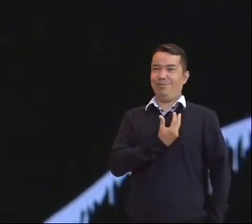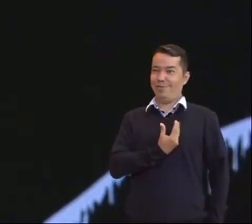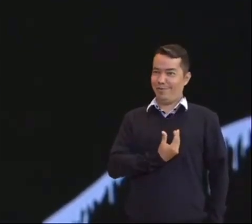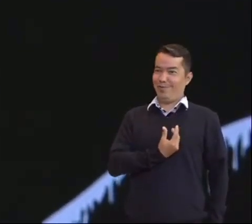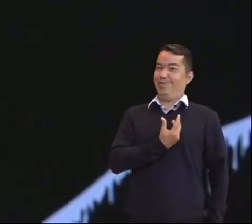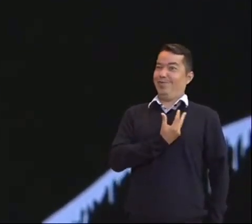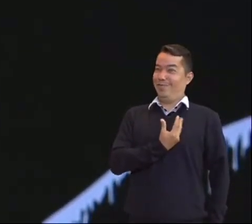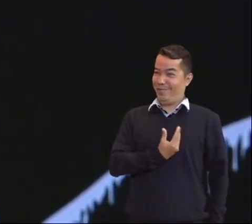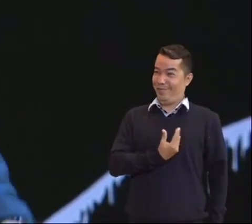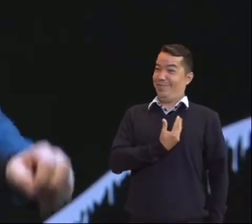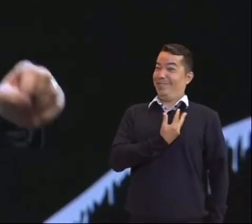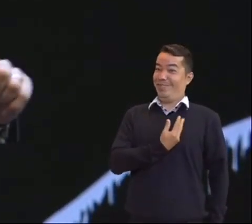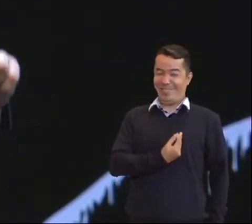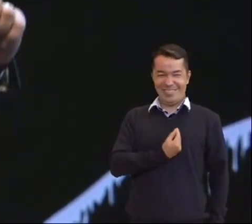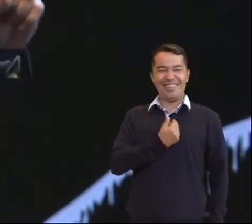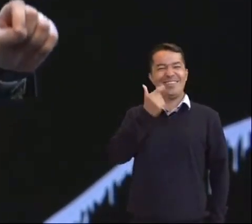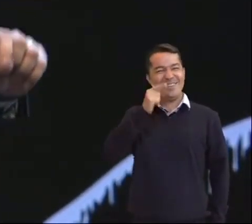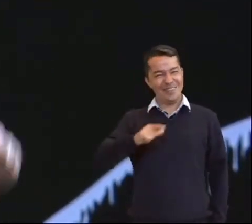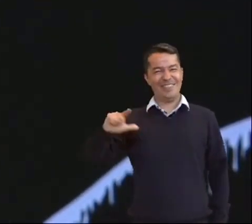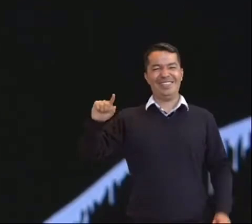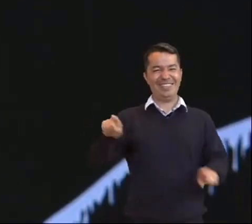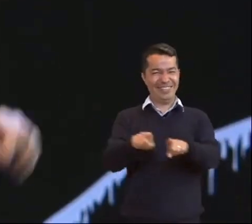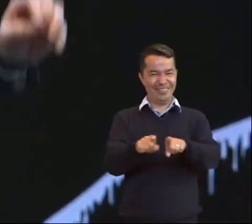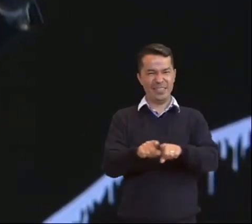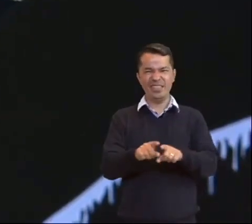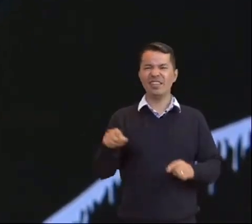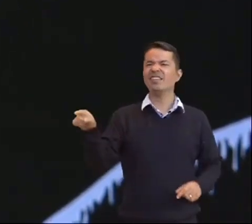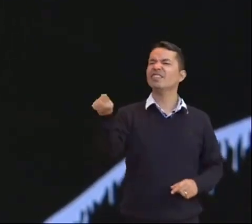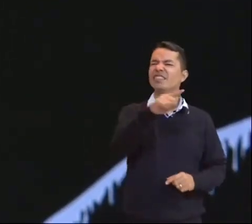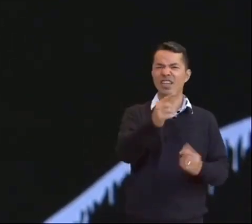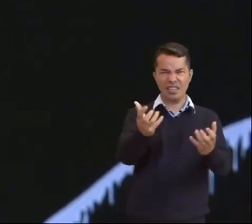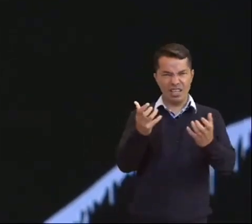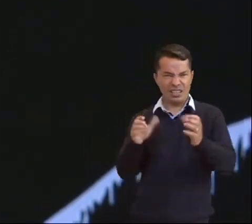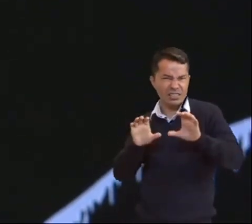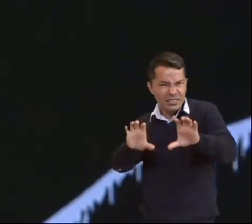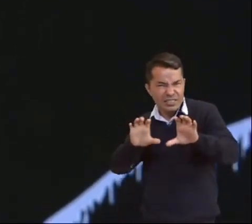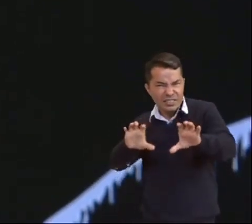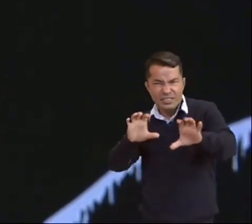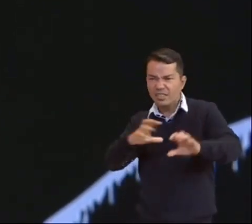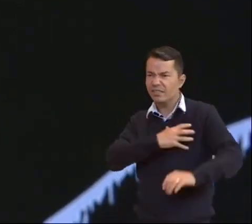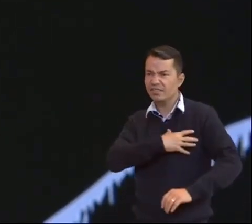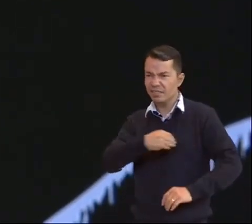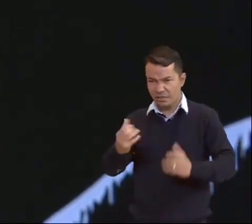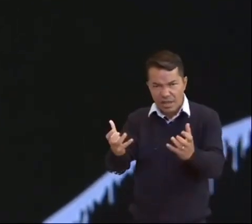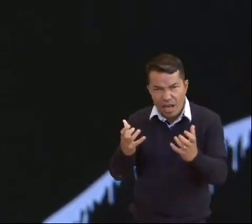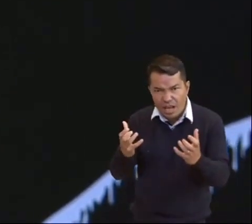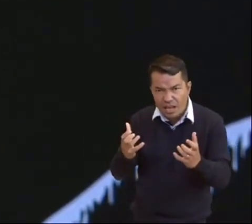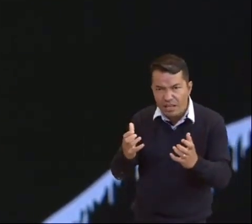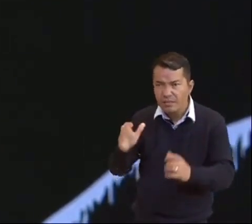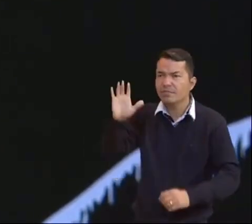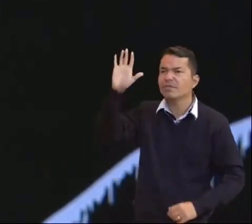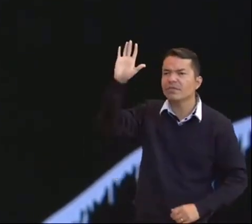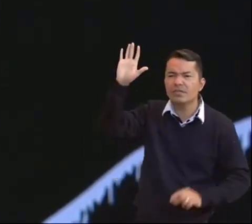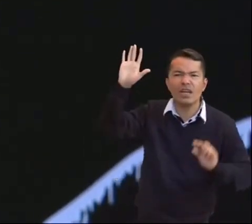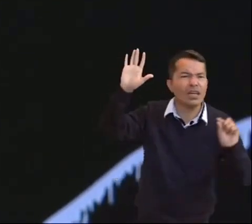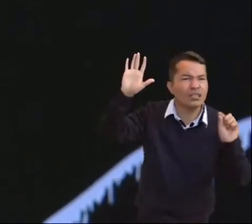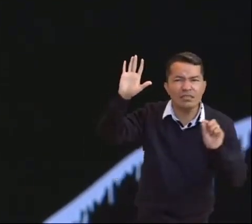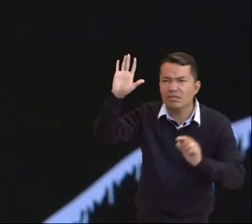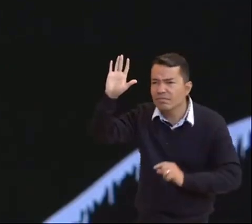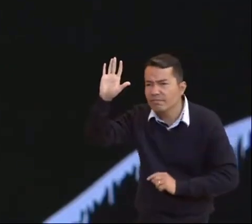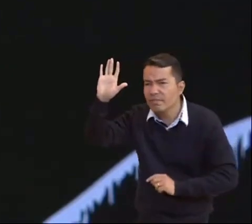na sua relação com Deus. Quantos querem transmitir a fé para os seus filhos de